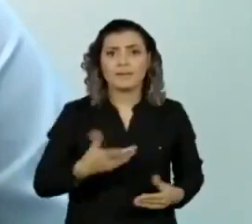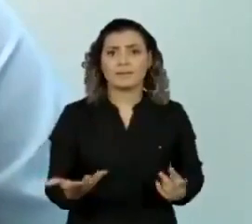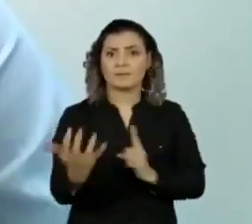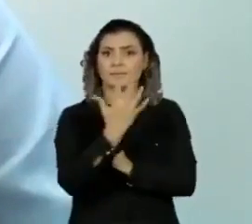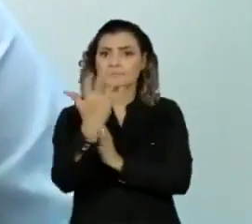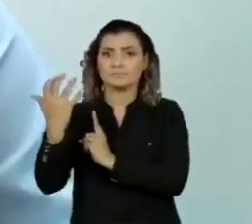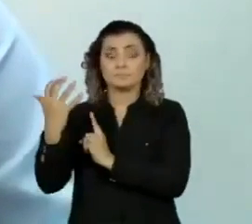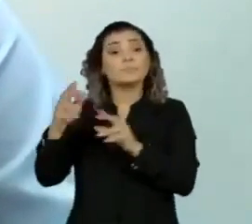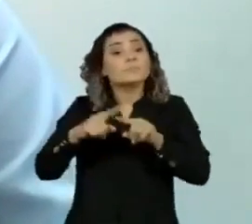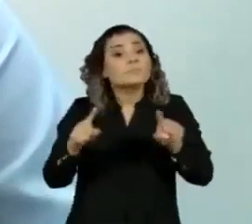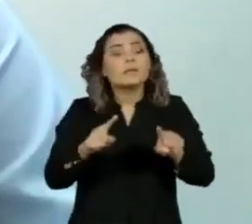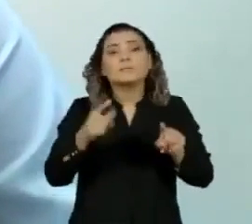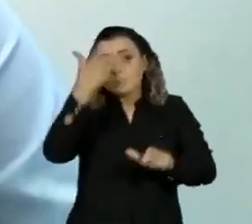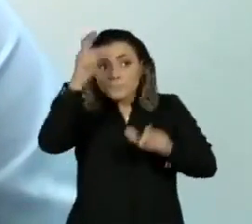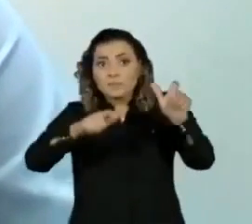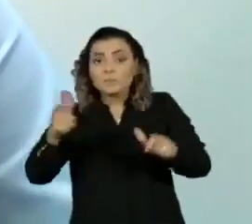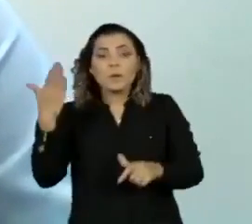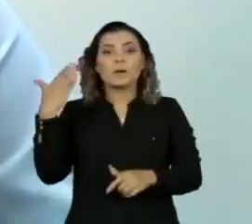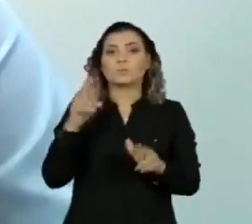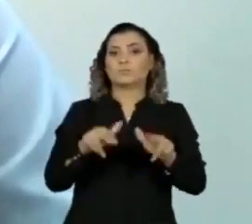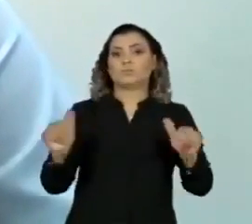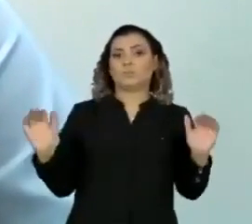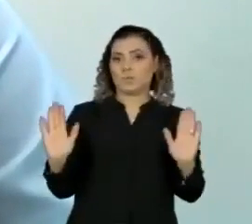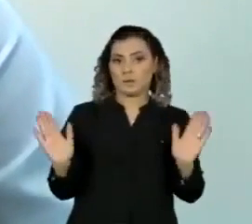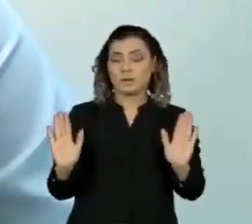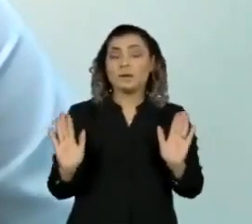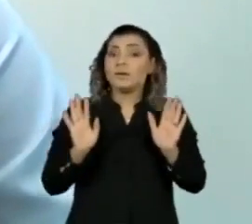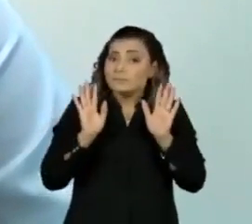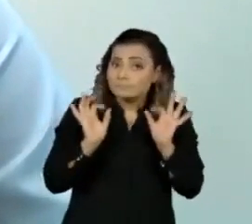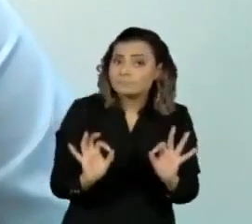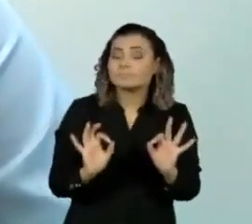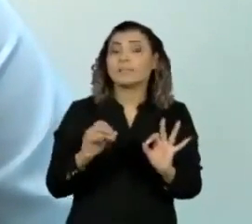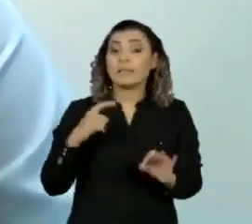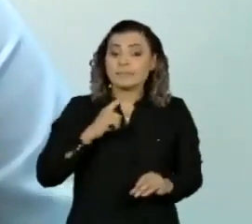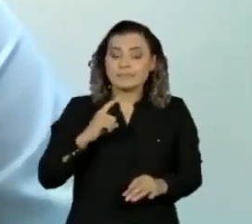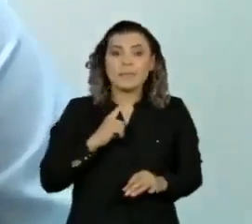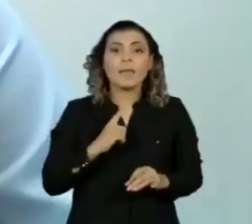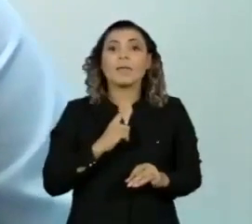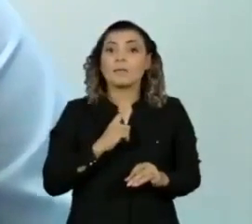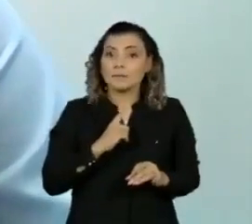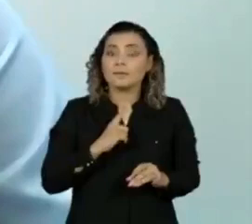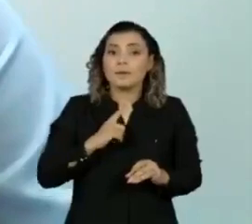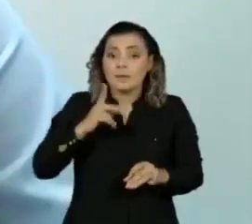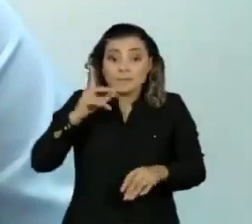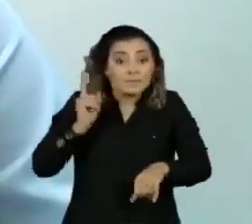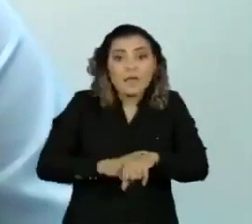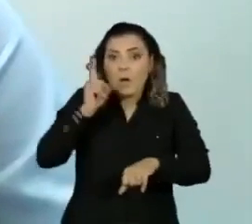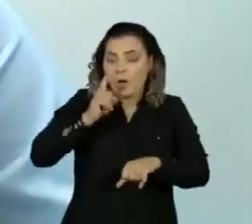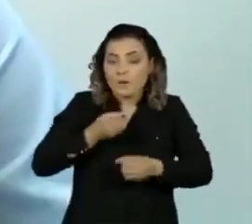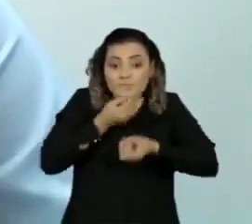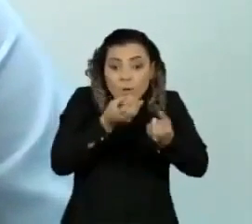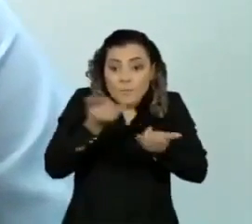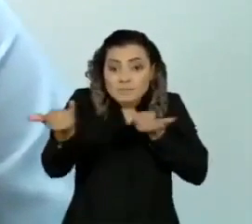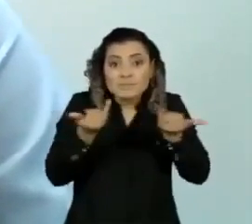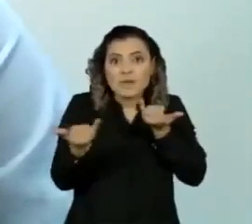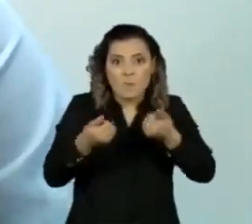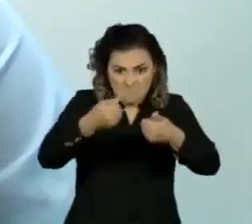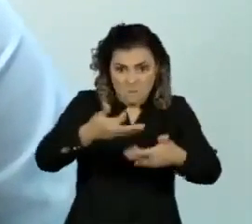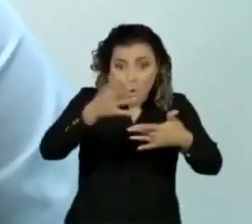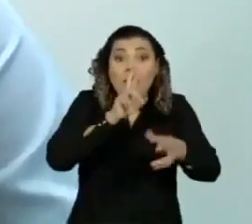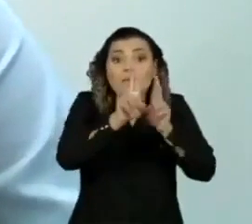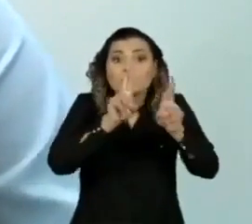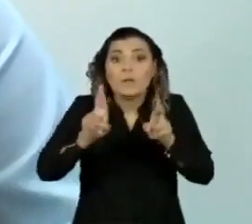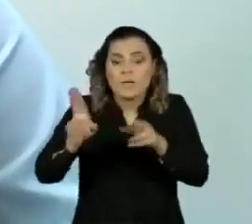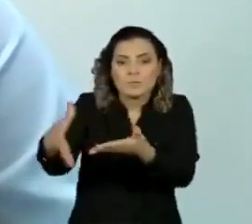numa velocidade que elas não produziam antes. Você tem uma coleta praticamente instantânea desses dados, né? E